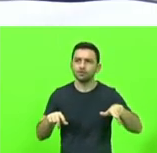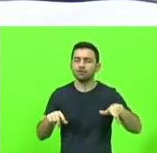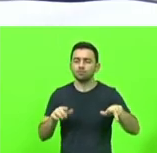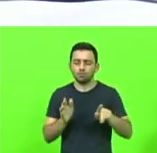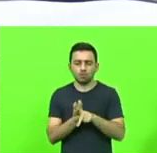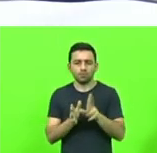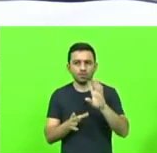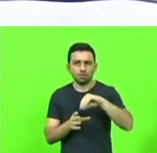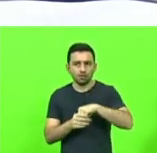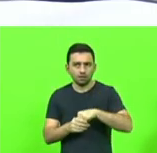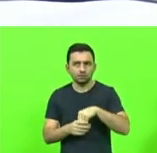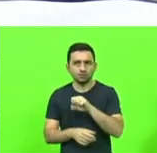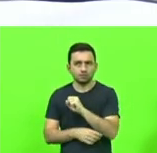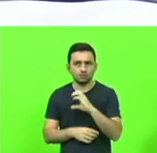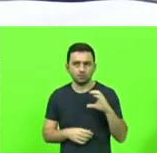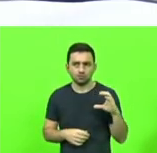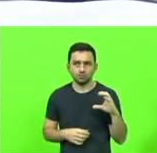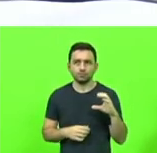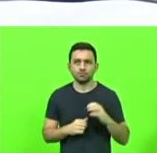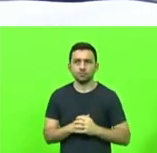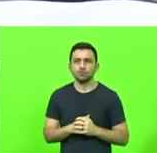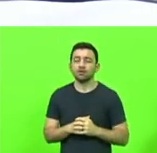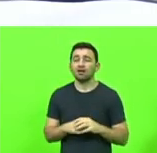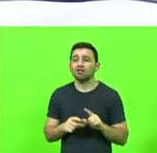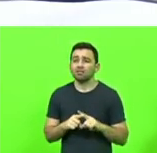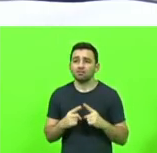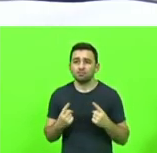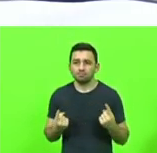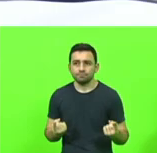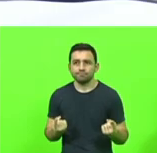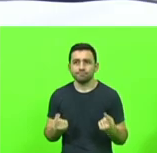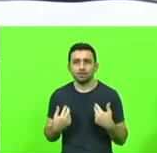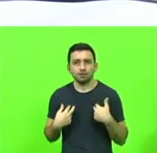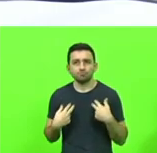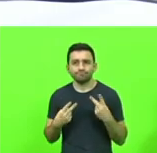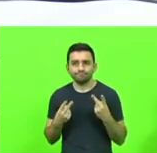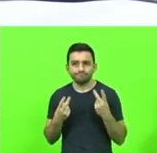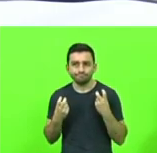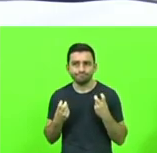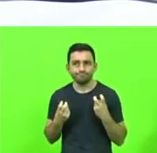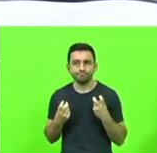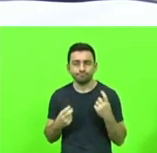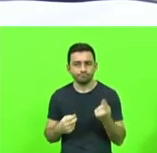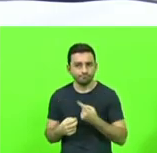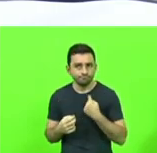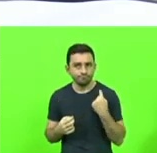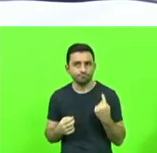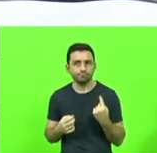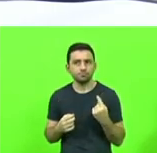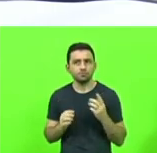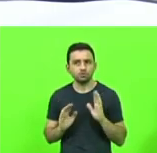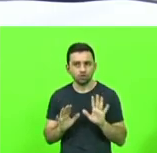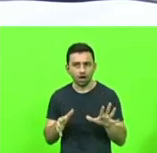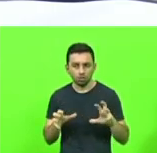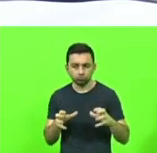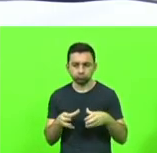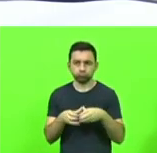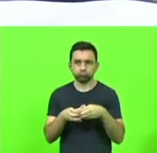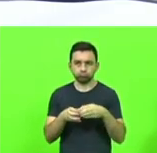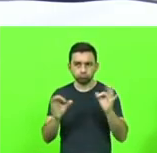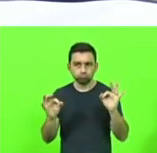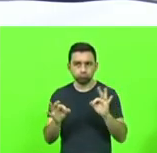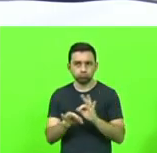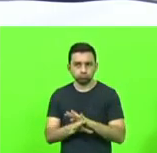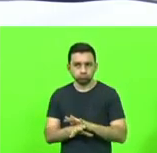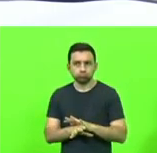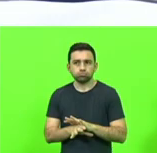Catarina. Então, eu vejo que nós estamos praticamente com um time completo,